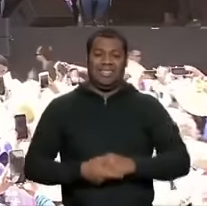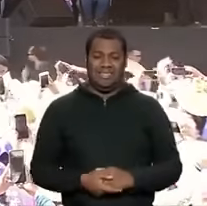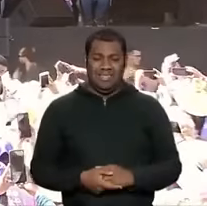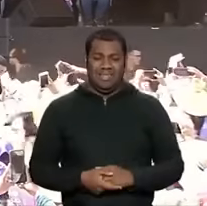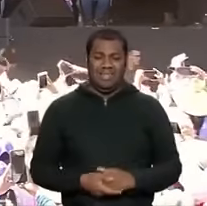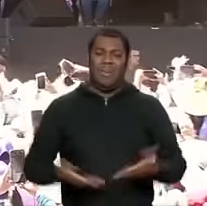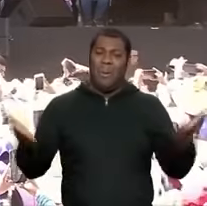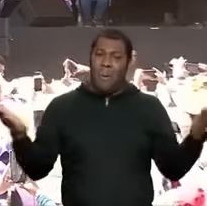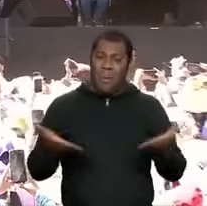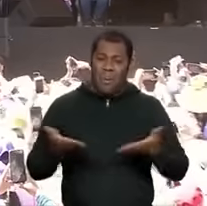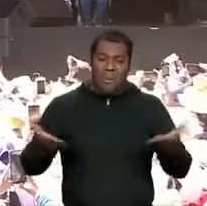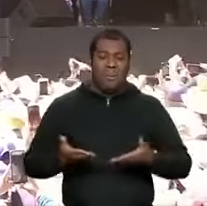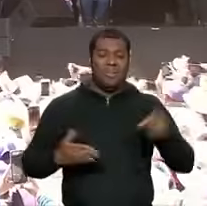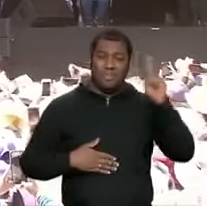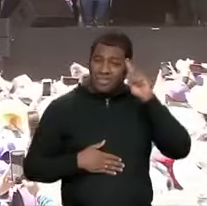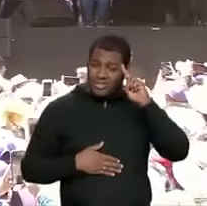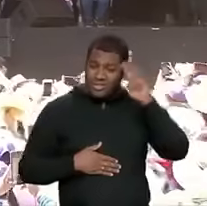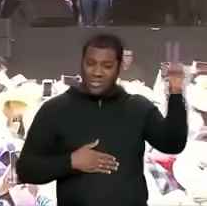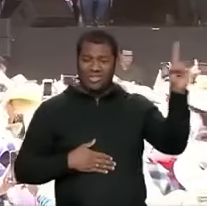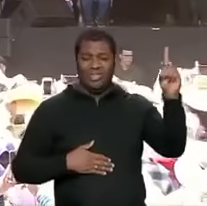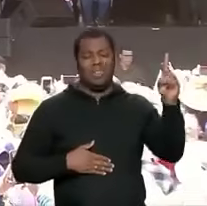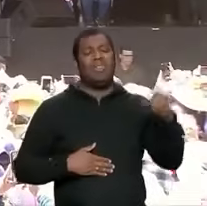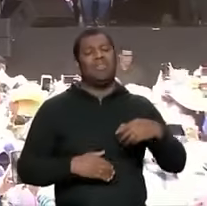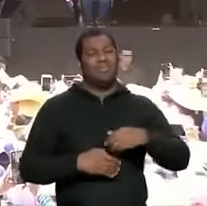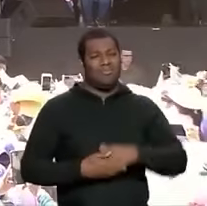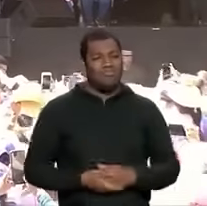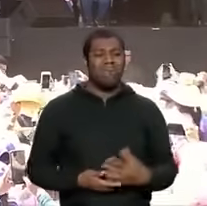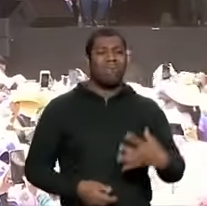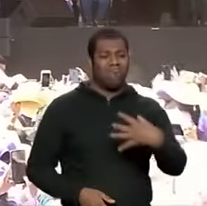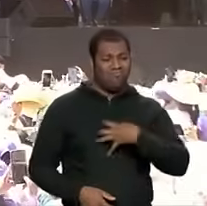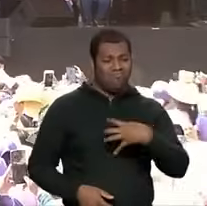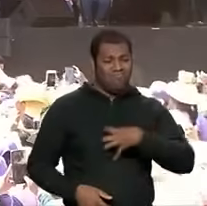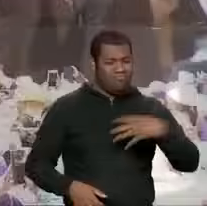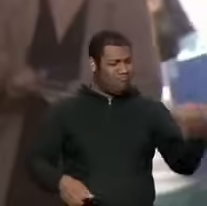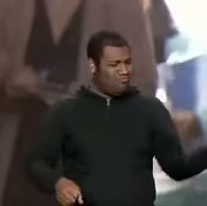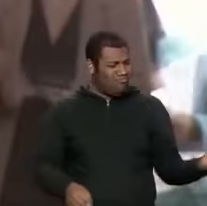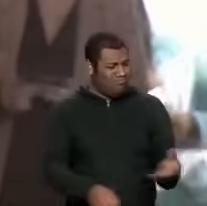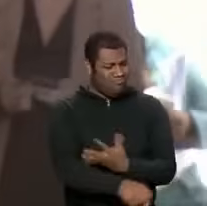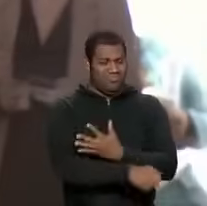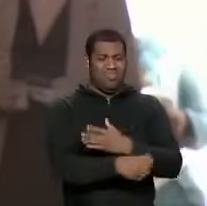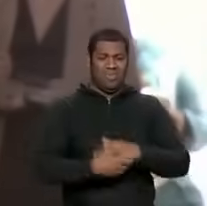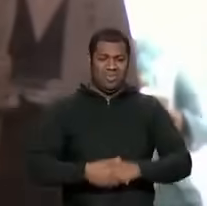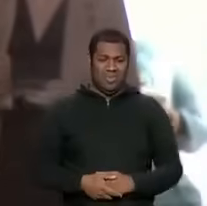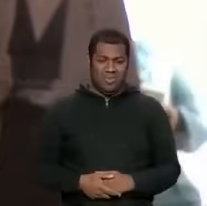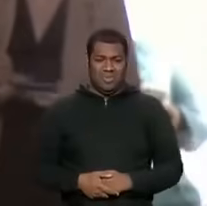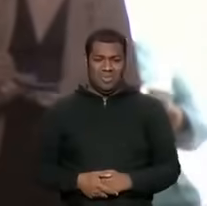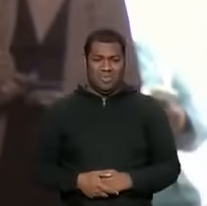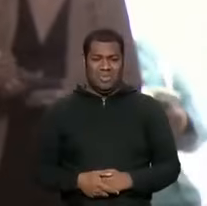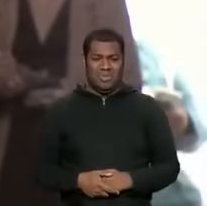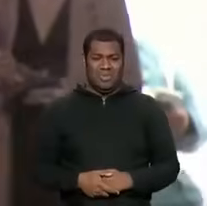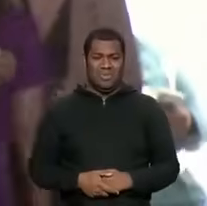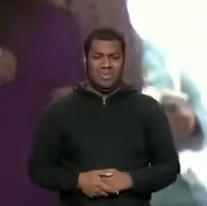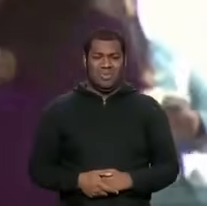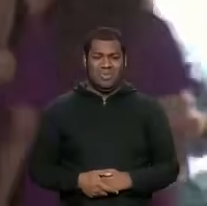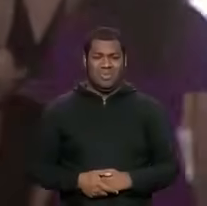esse momento de muita emoção o quanto nós